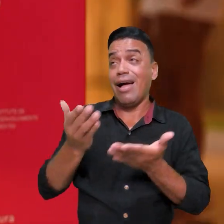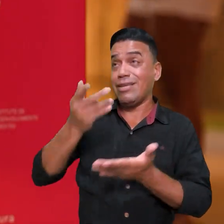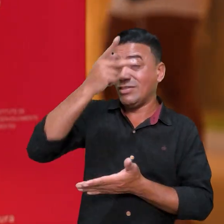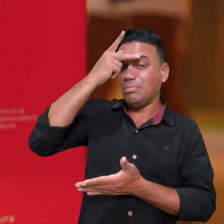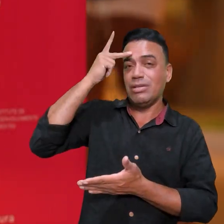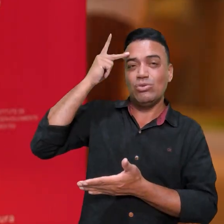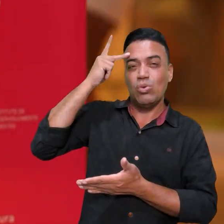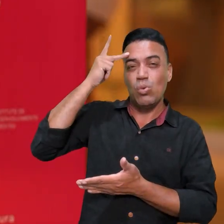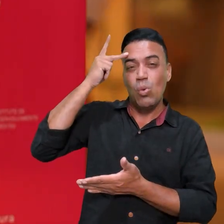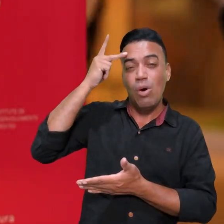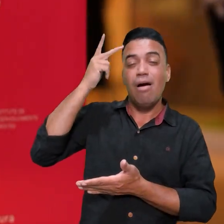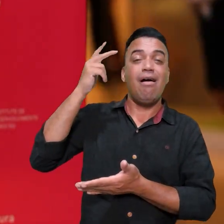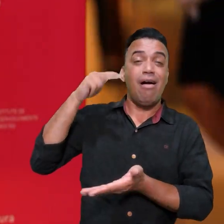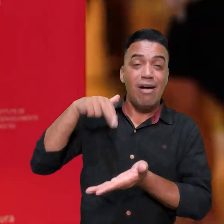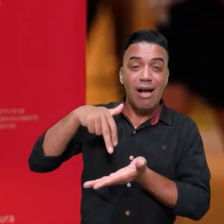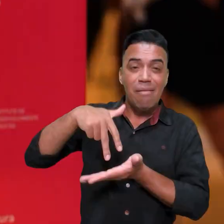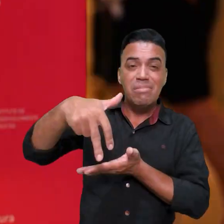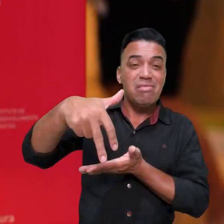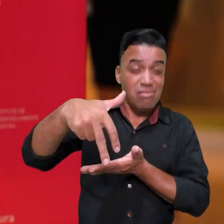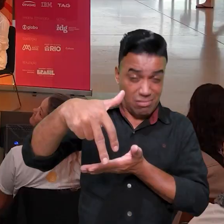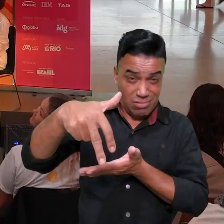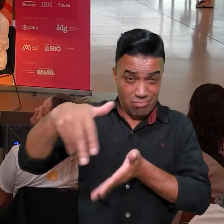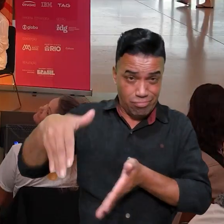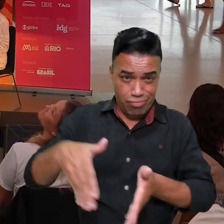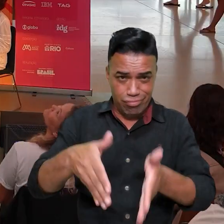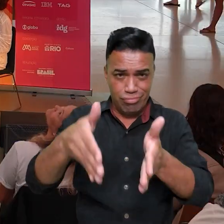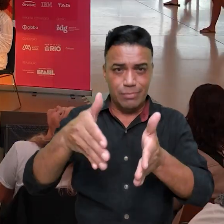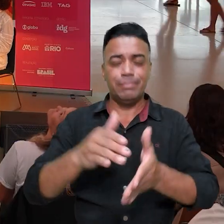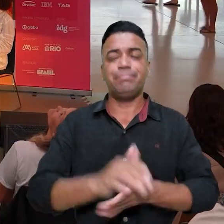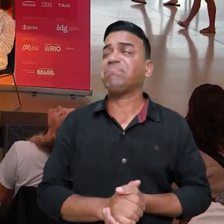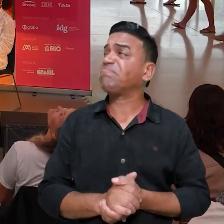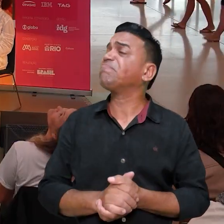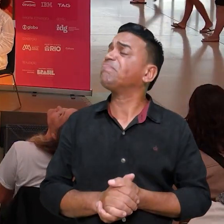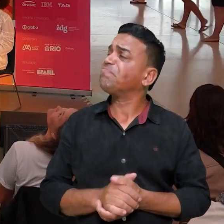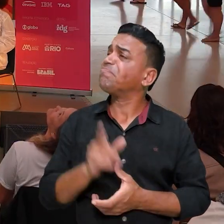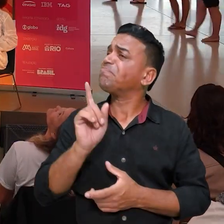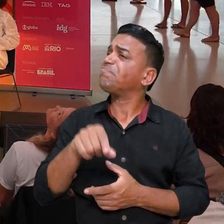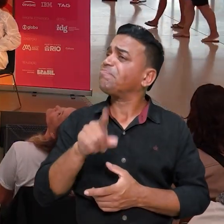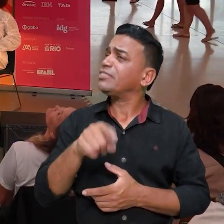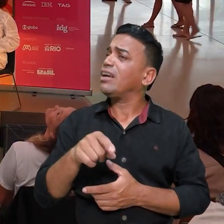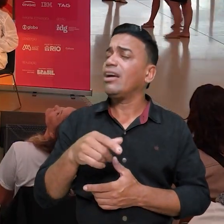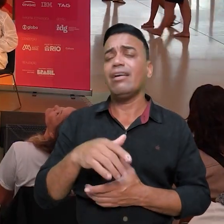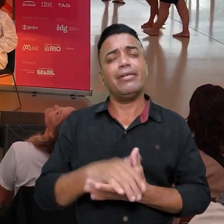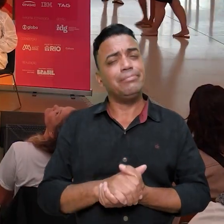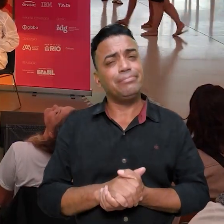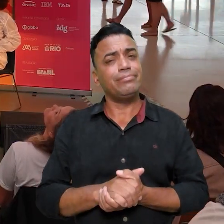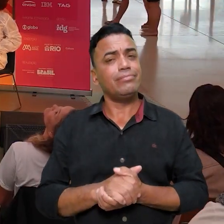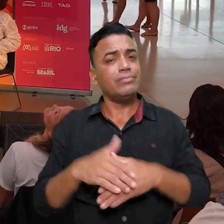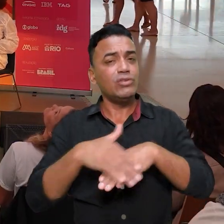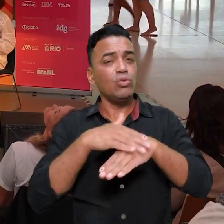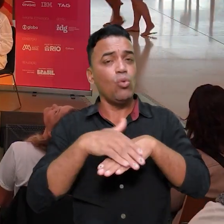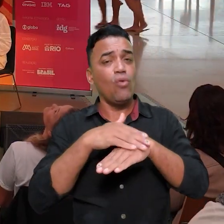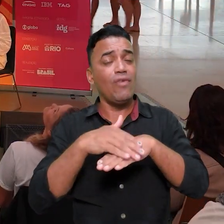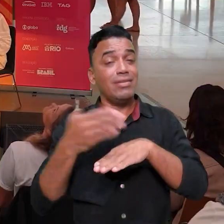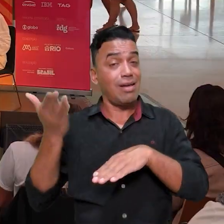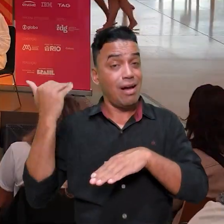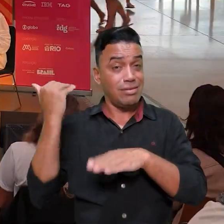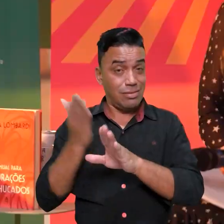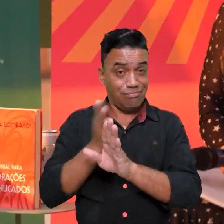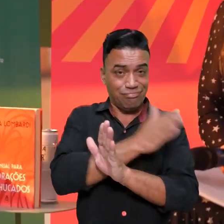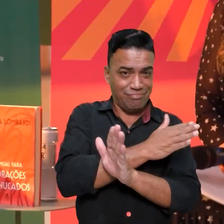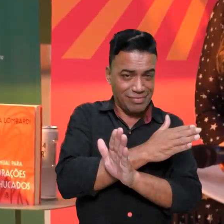o Aidano, anda estradas. Pois é. Eu estava nessa conversa que a gente teve no